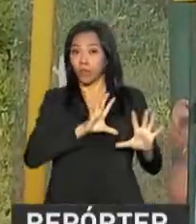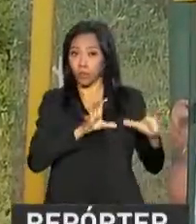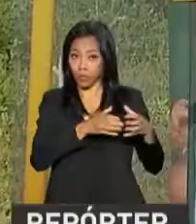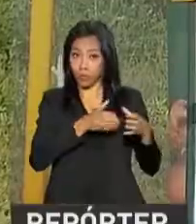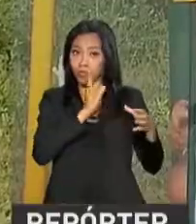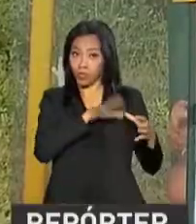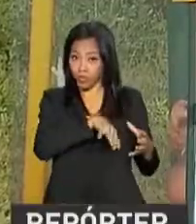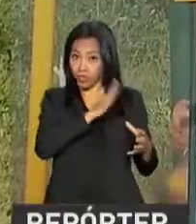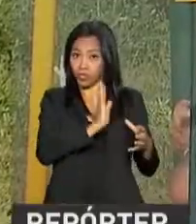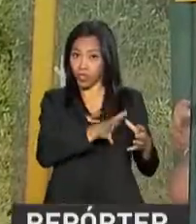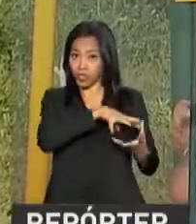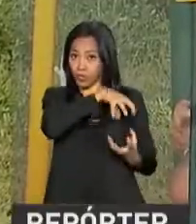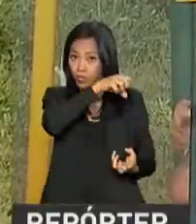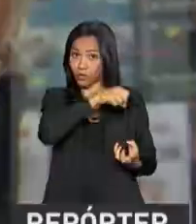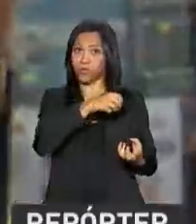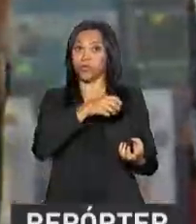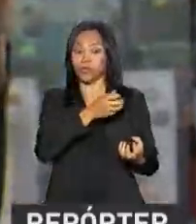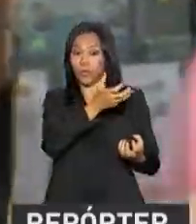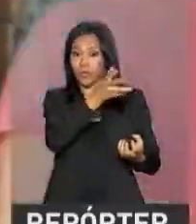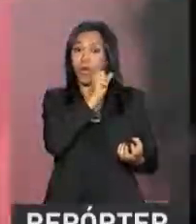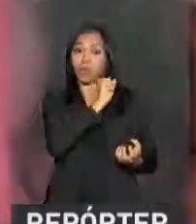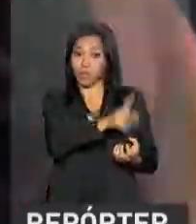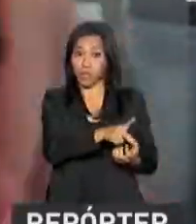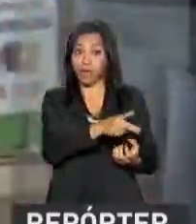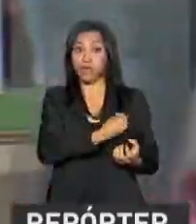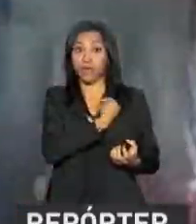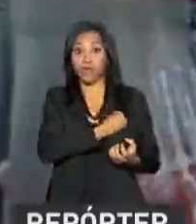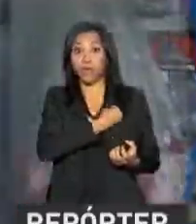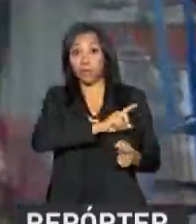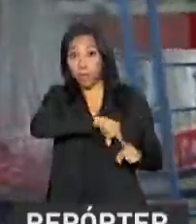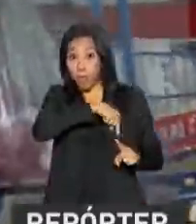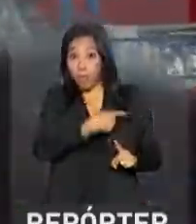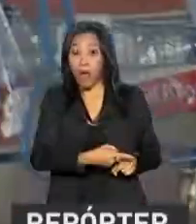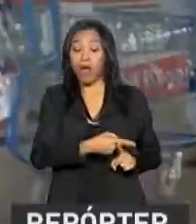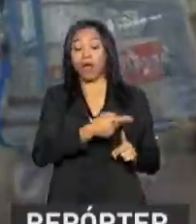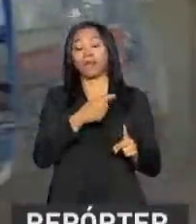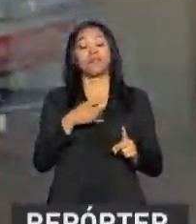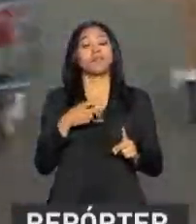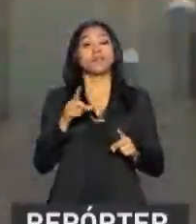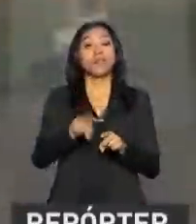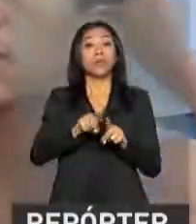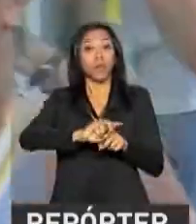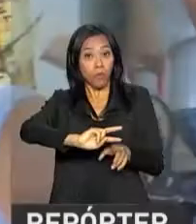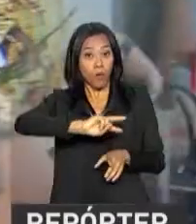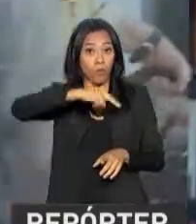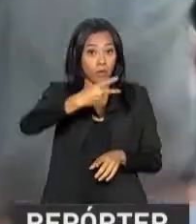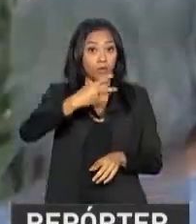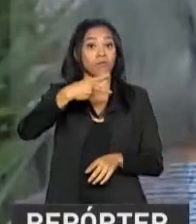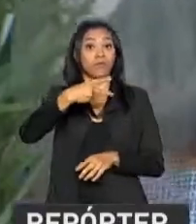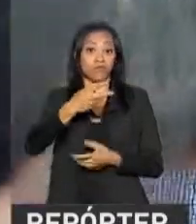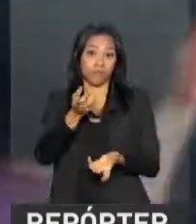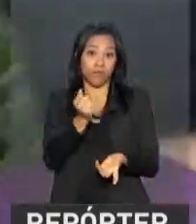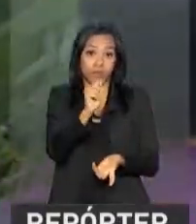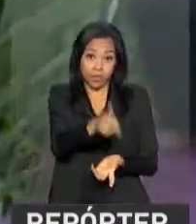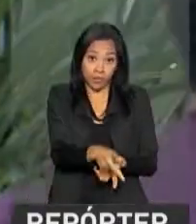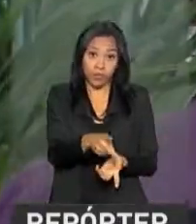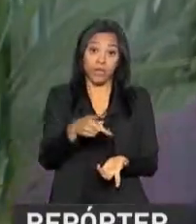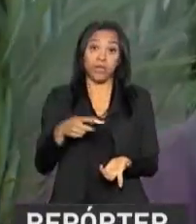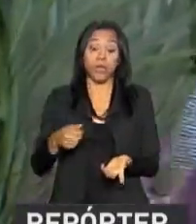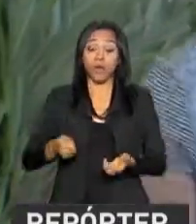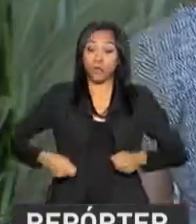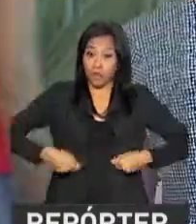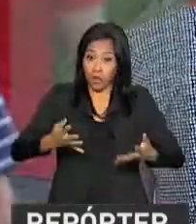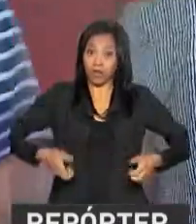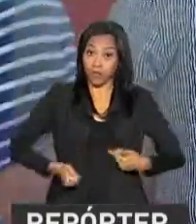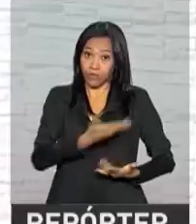vivendo cada vez mais somado ainda ao reajuste das aposentadorias as despesas do governo nessa área